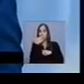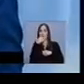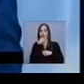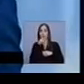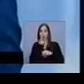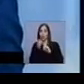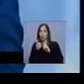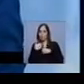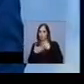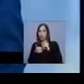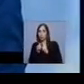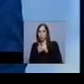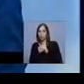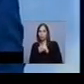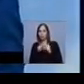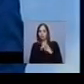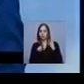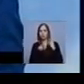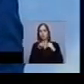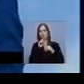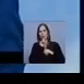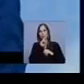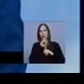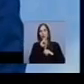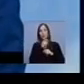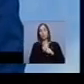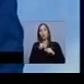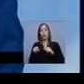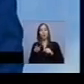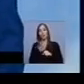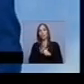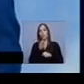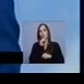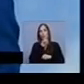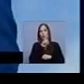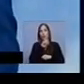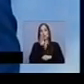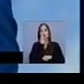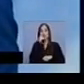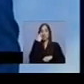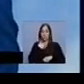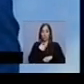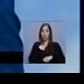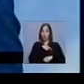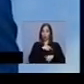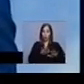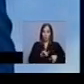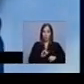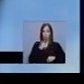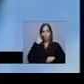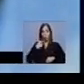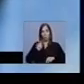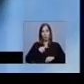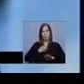porque não há outro caminho porque há aqui uma regra muito no corpo e assim se nós não pararmos ocupantes parar por tantos anos de futebol já com o tempo veremos